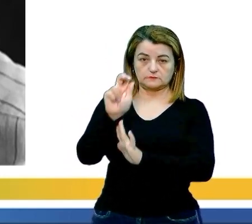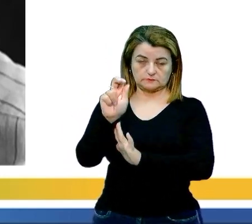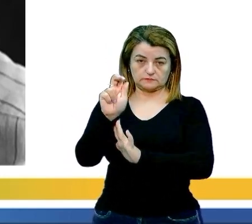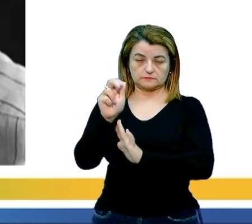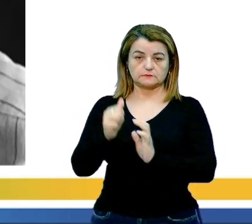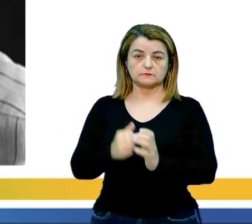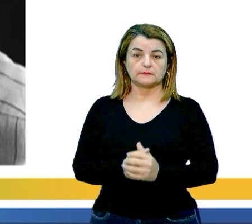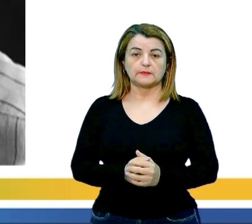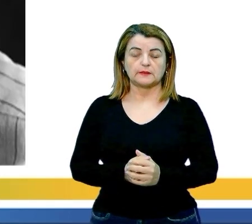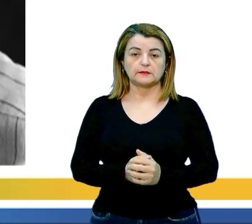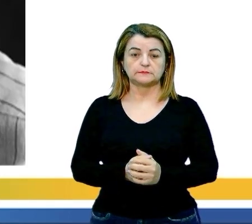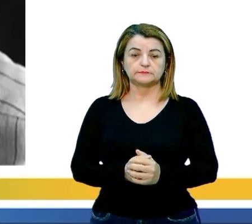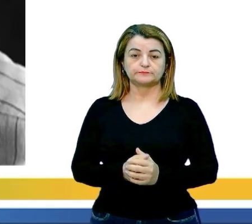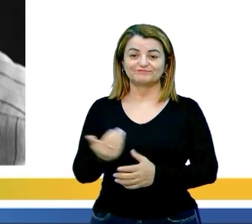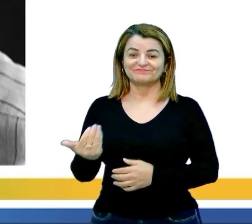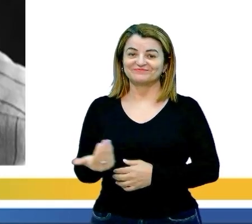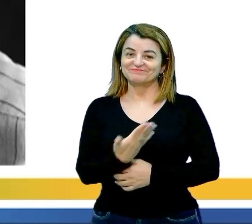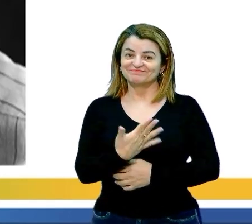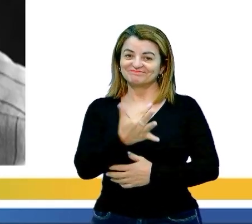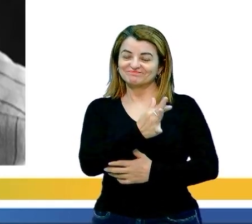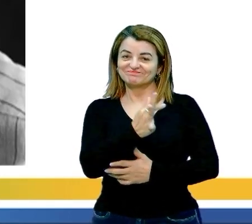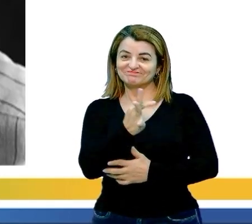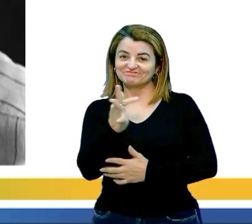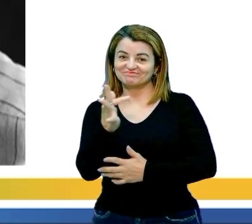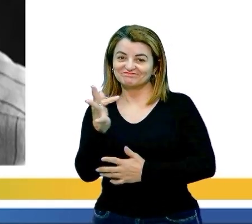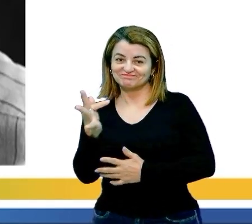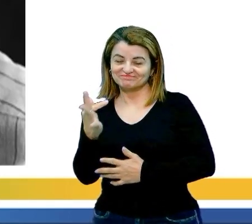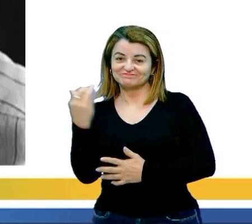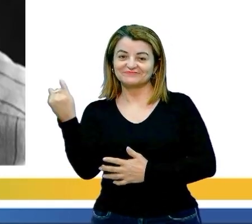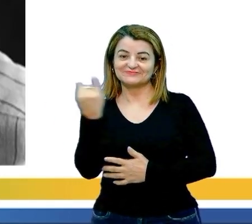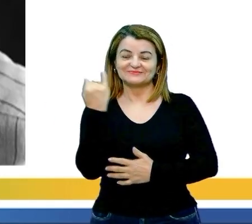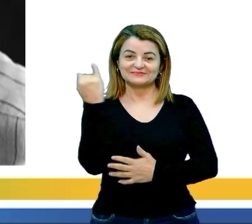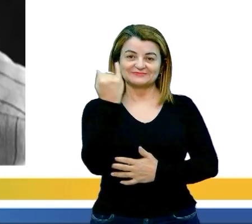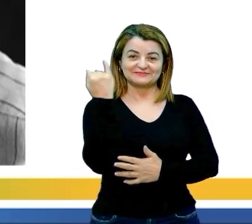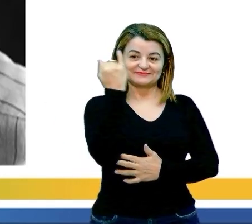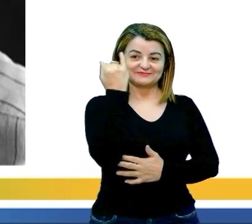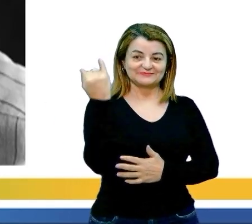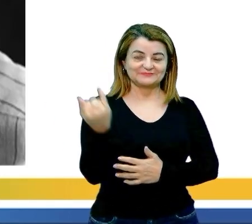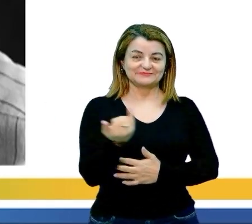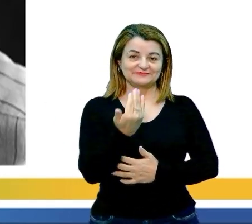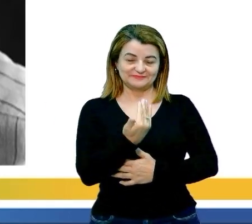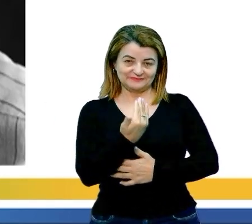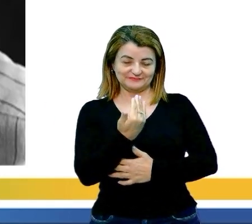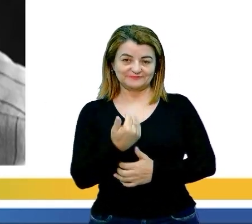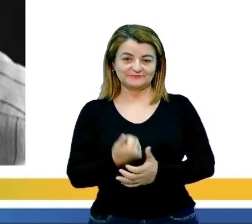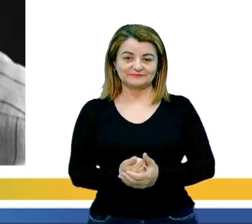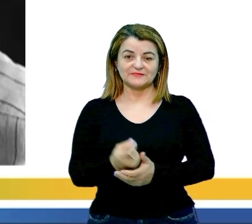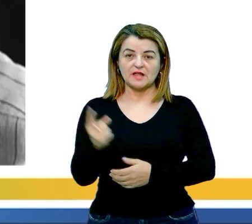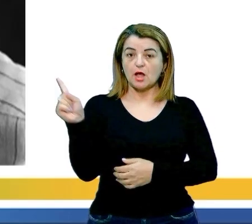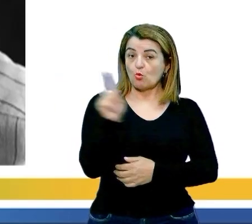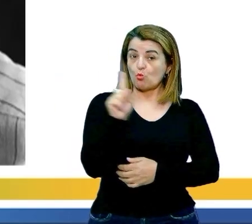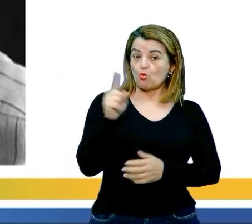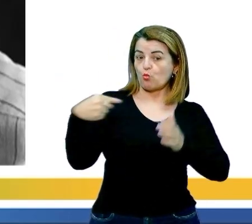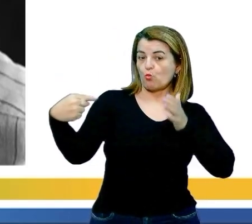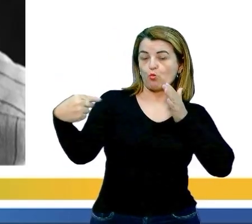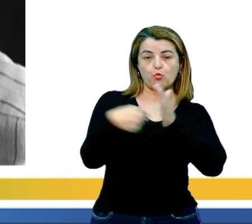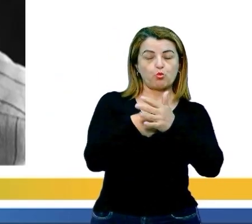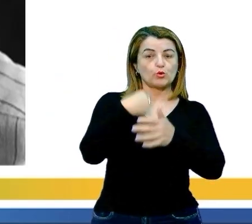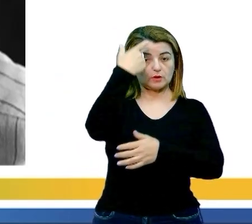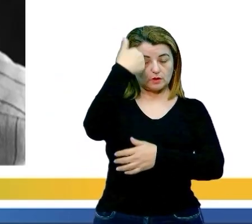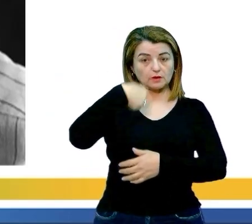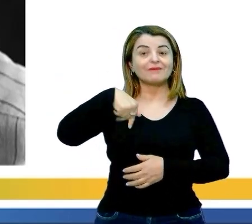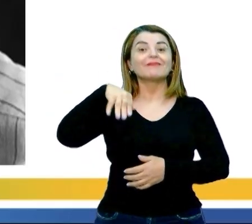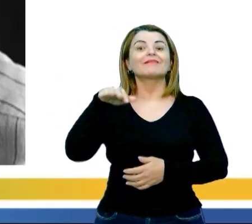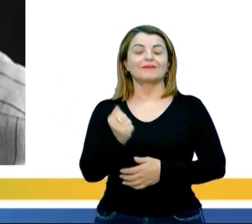1975. Olha aí uma frase muito importante desse grande pensador. Não me pergunte quem